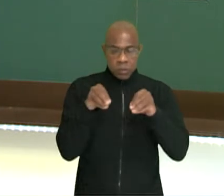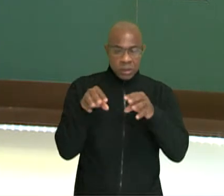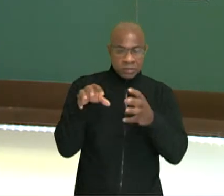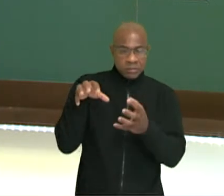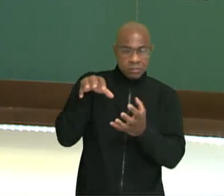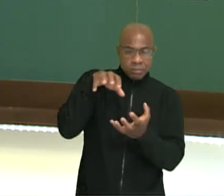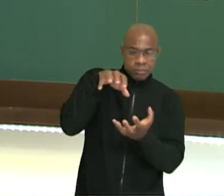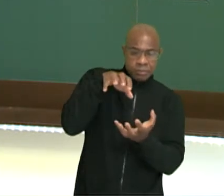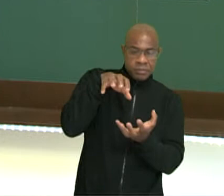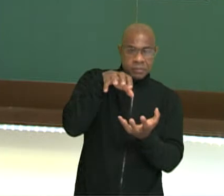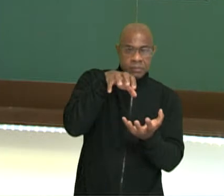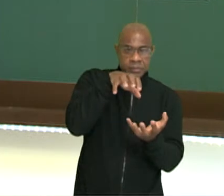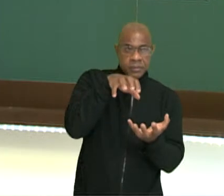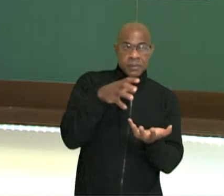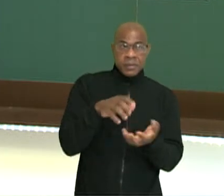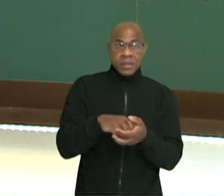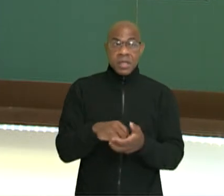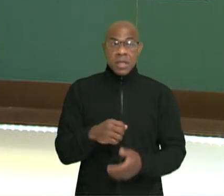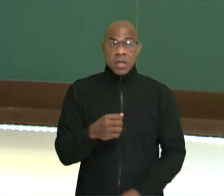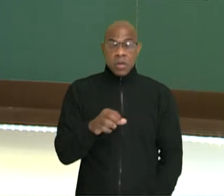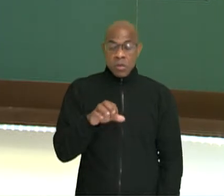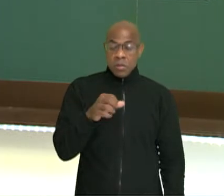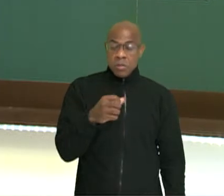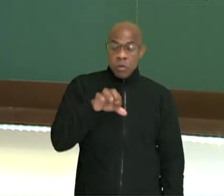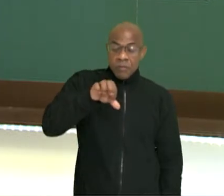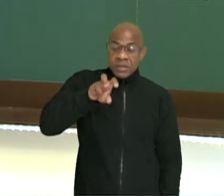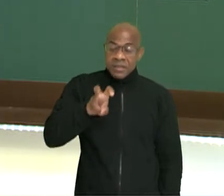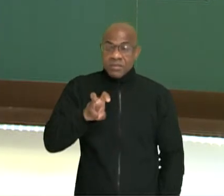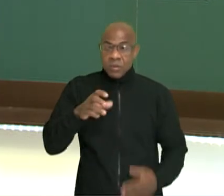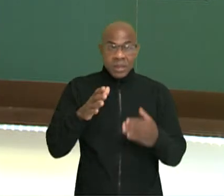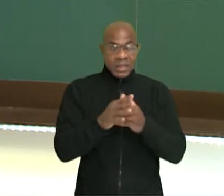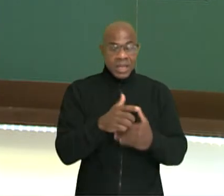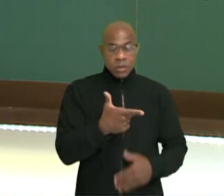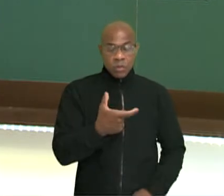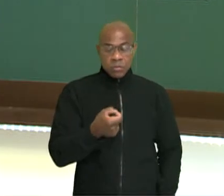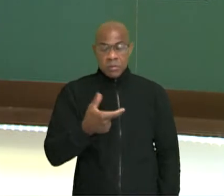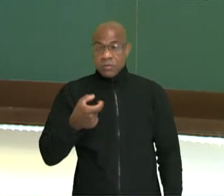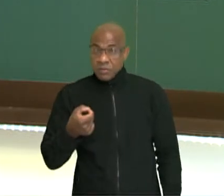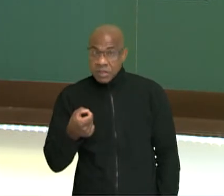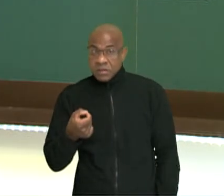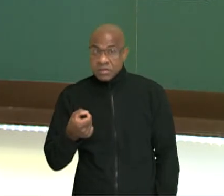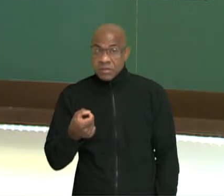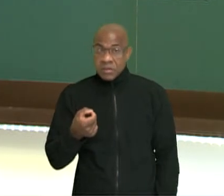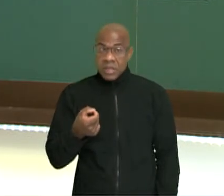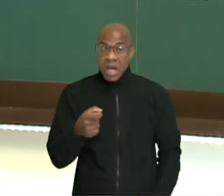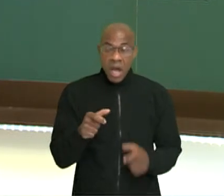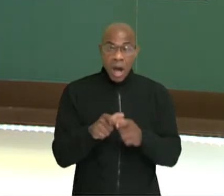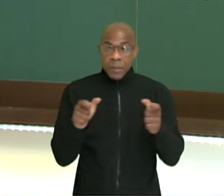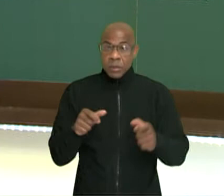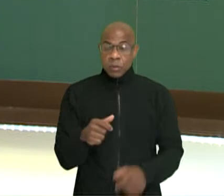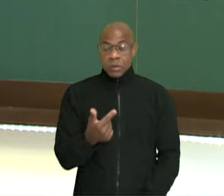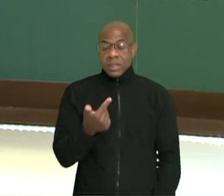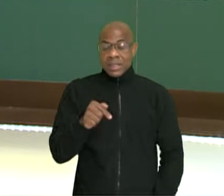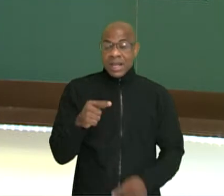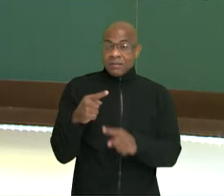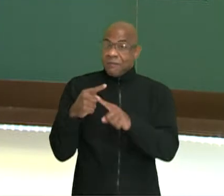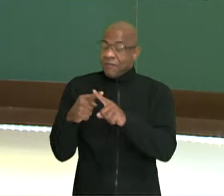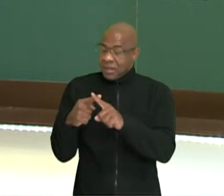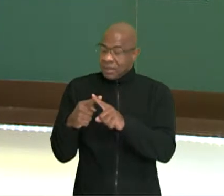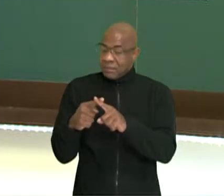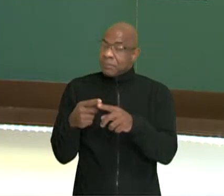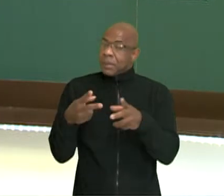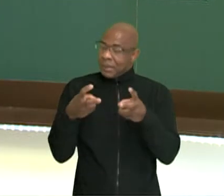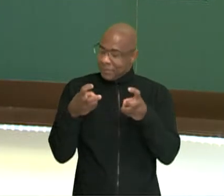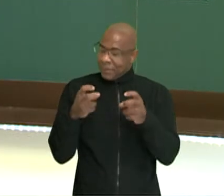De 95 a 2020, esse deslocamento aumentou 17 vezes. Então, você